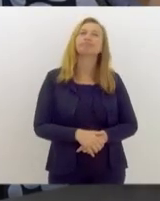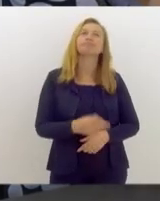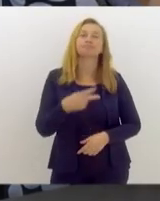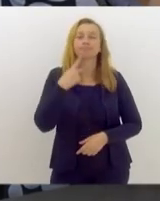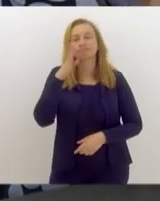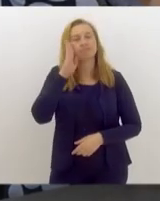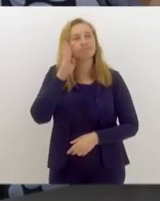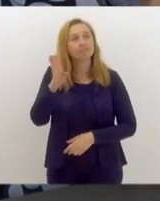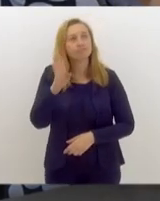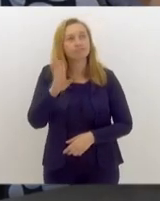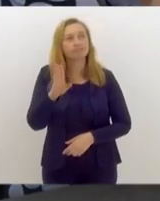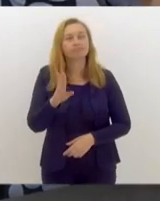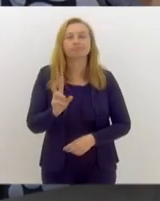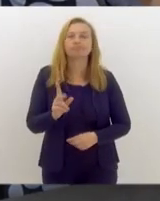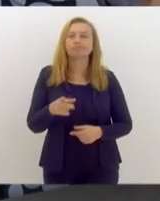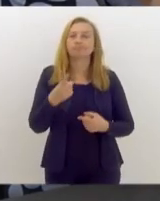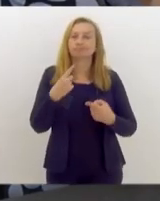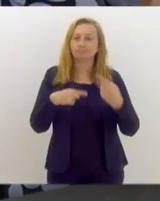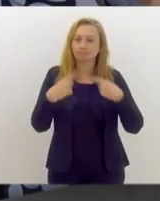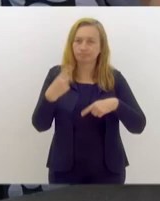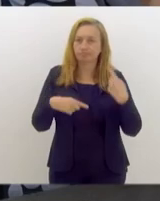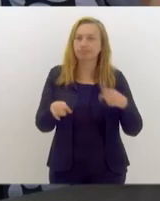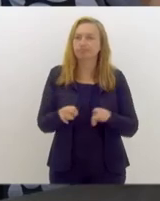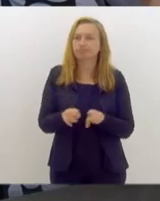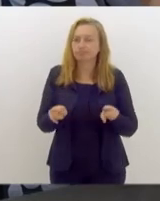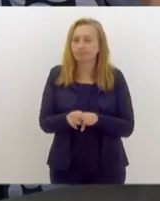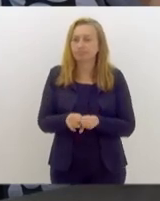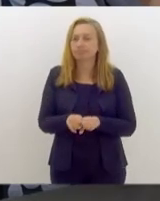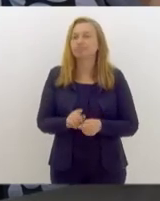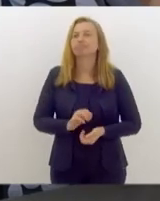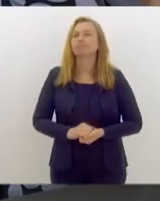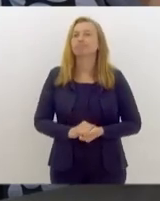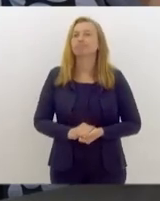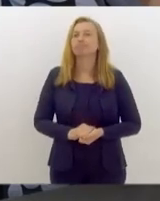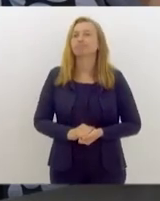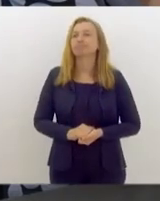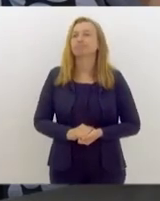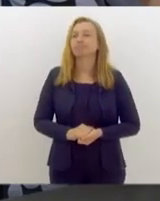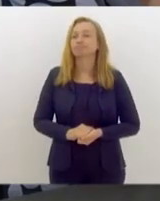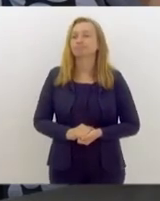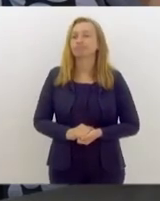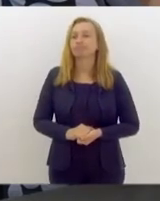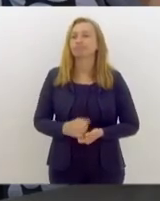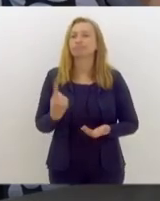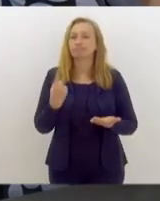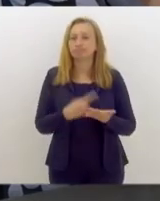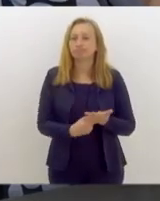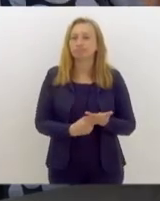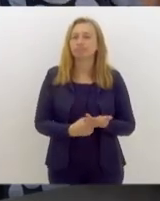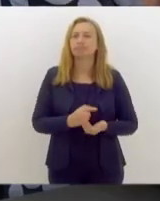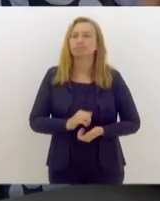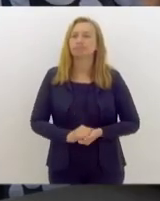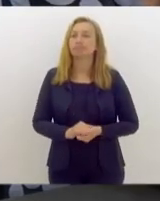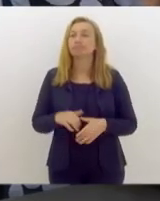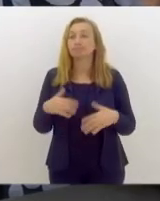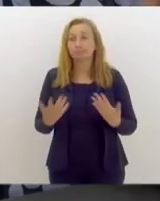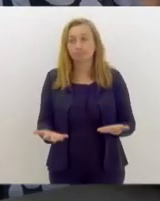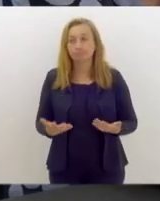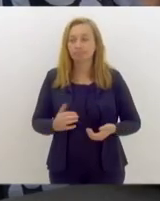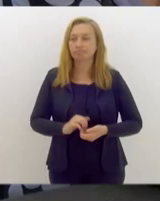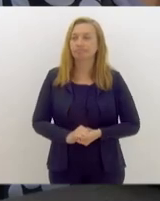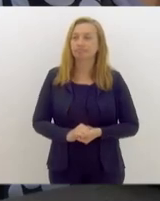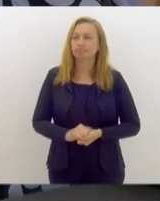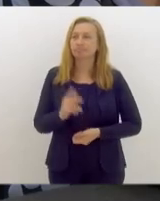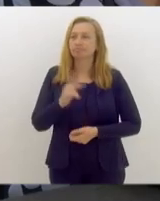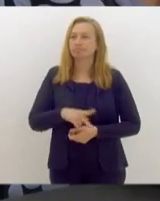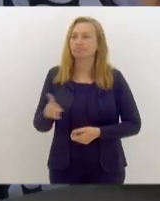fundamentais para a sistematização desse debate, a gente também, né, assume aí o compromisso desse procedimento. Então,